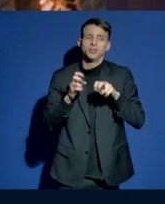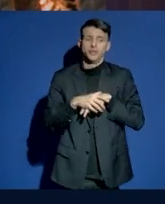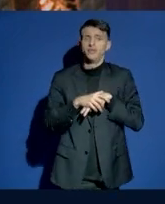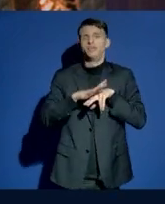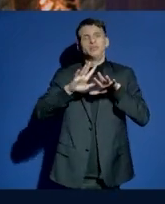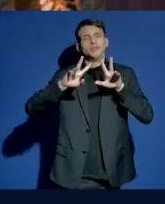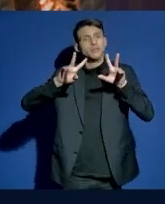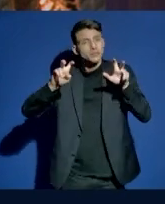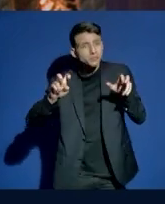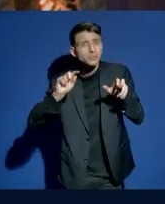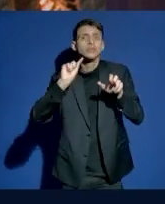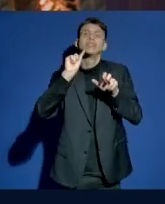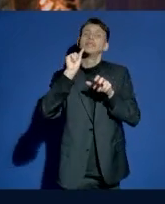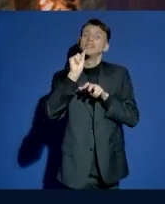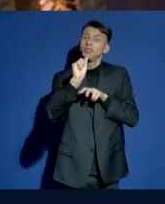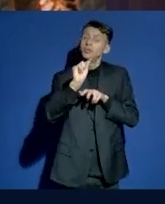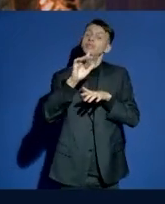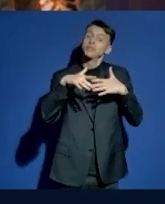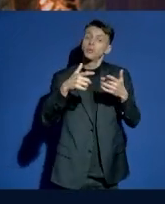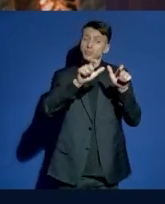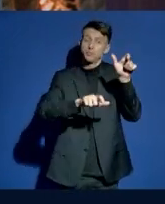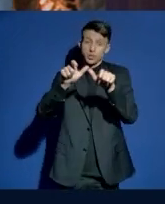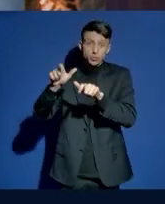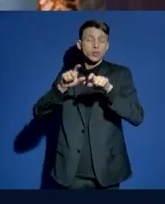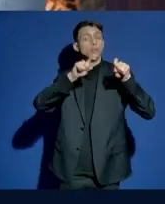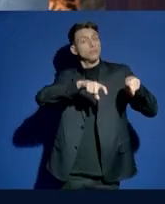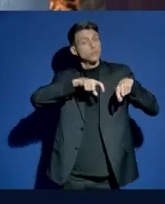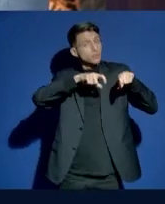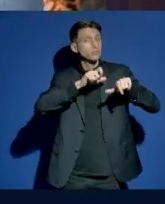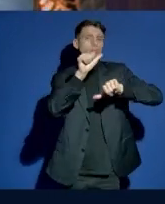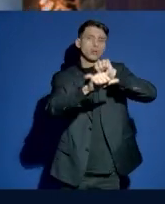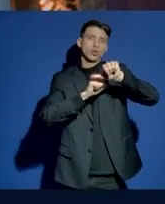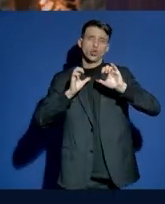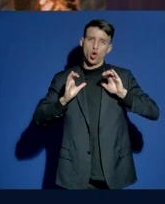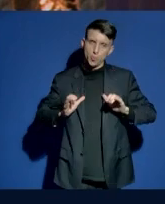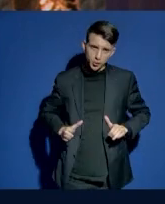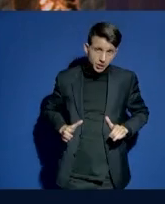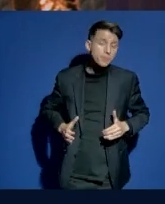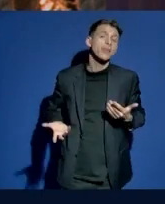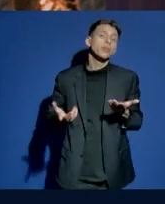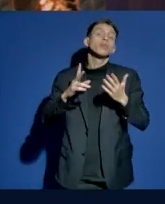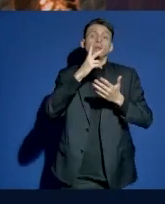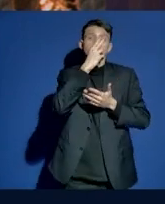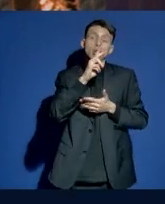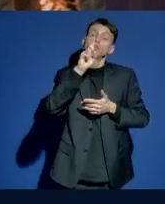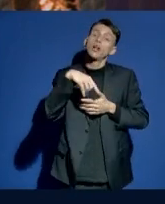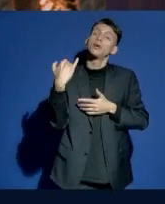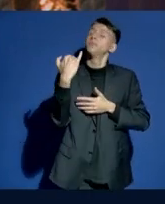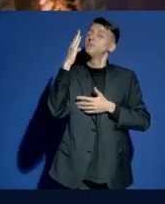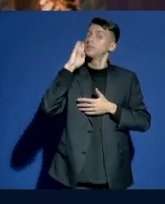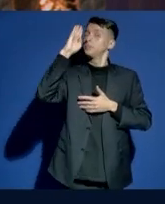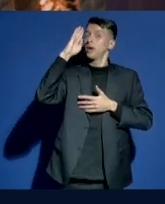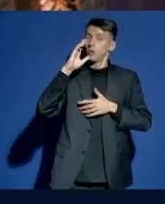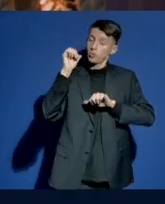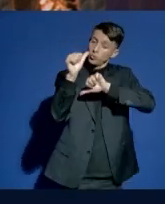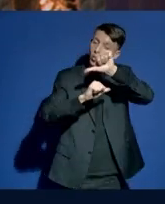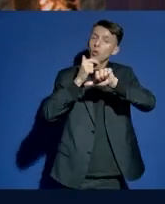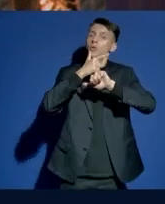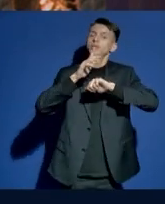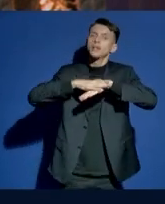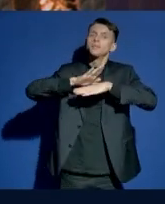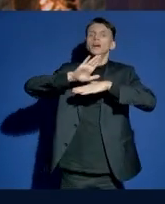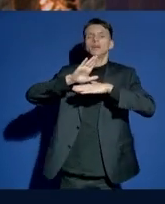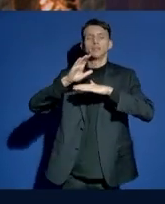vem derrubando, e o produtor rural vem mudando também. Acho que essa mudança de comportamento do produtor rural ela é fundamental para que esse crescimento